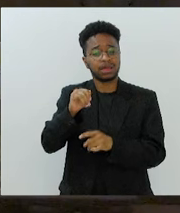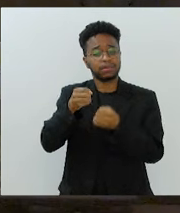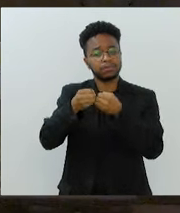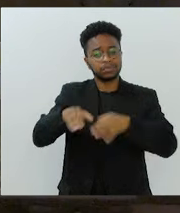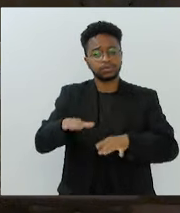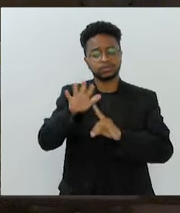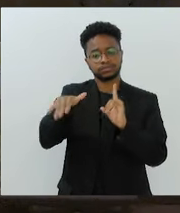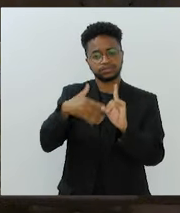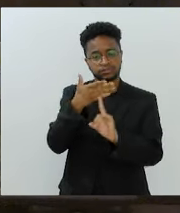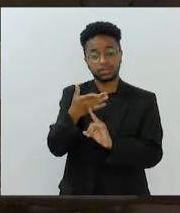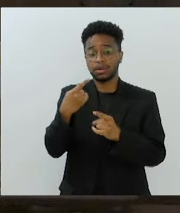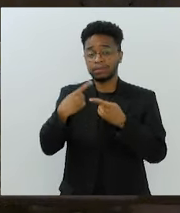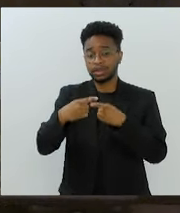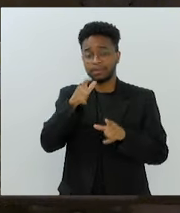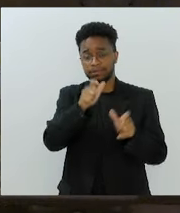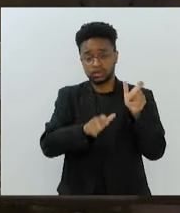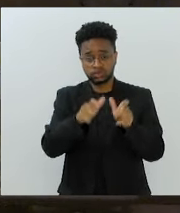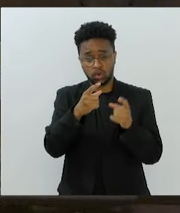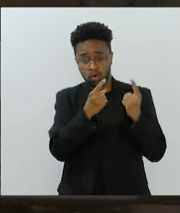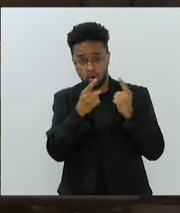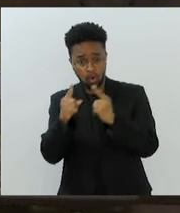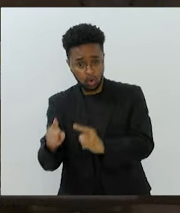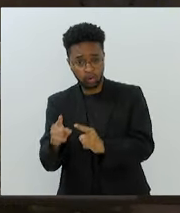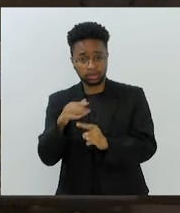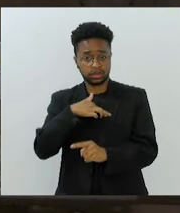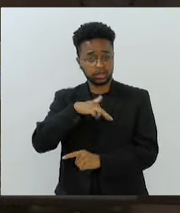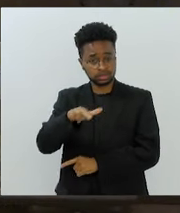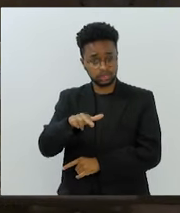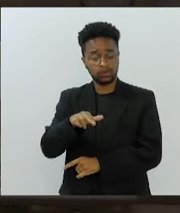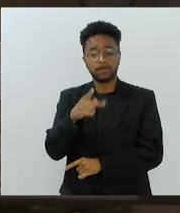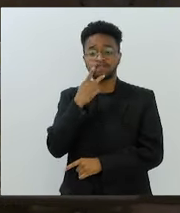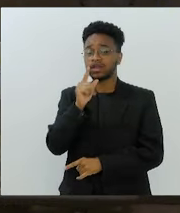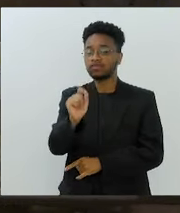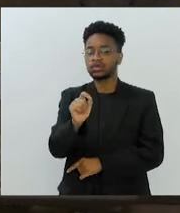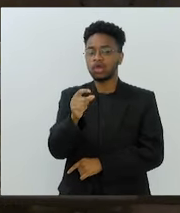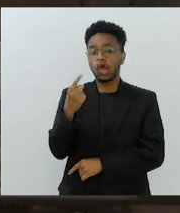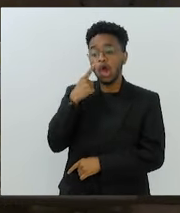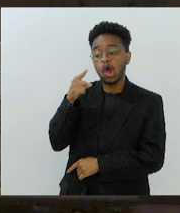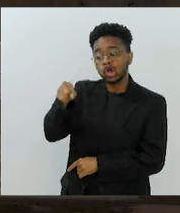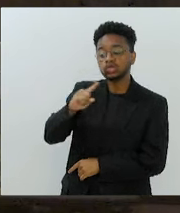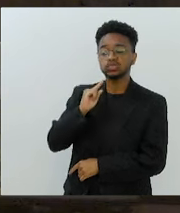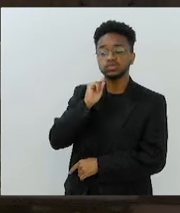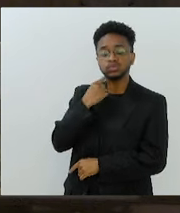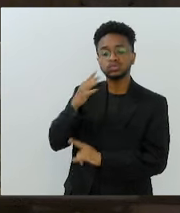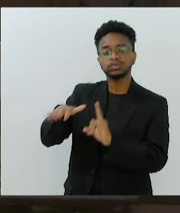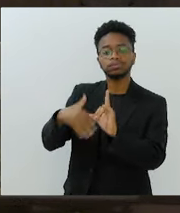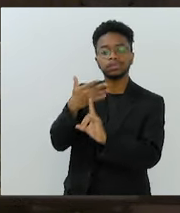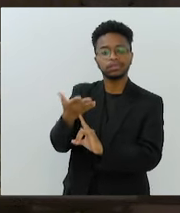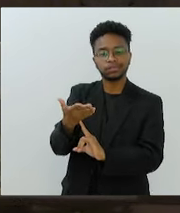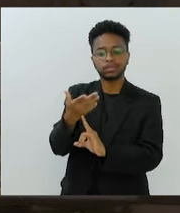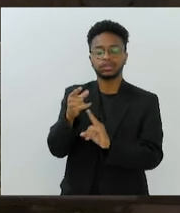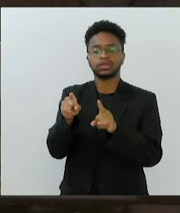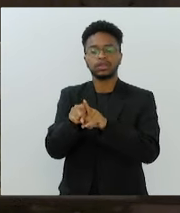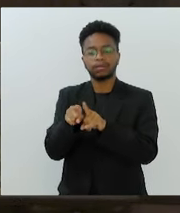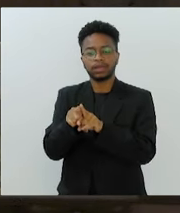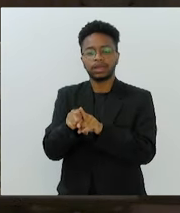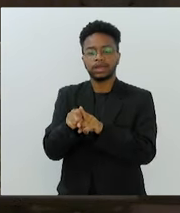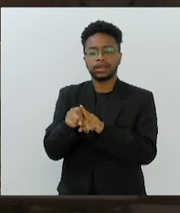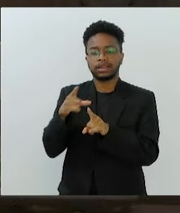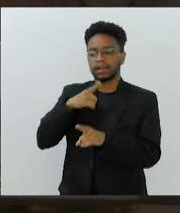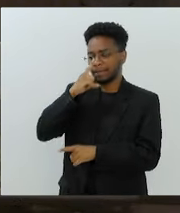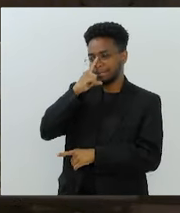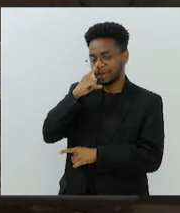e as demonizam, aproveitavam também isso para dizer, olha, sujam o meio ambiente, colocam em risco,